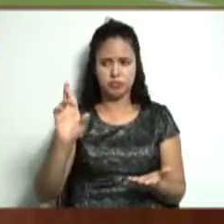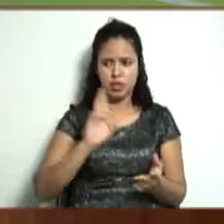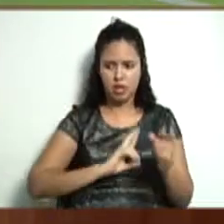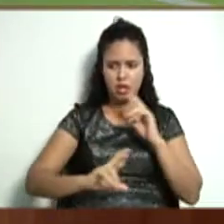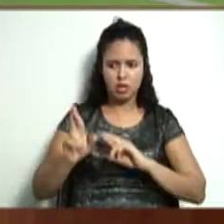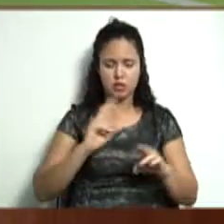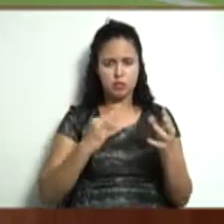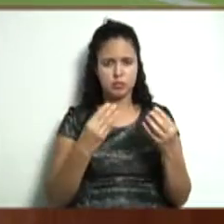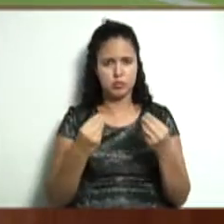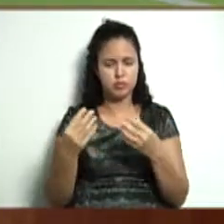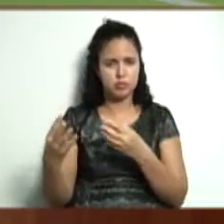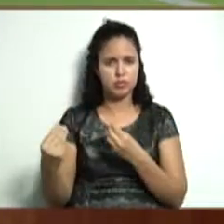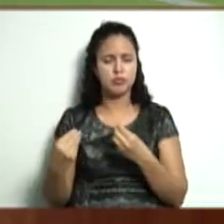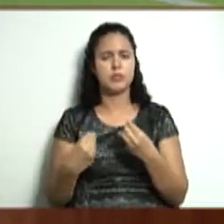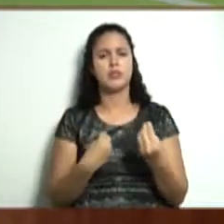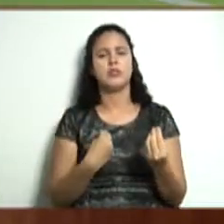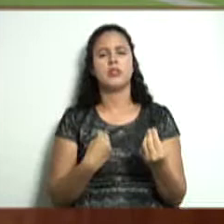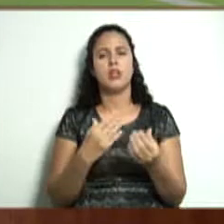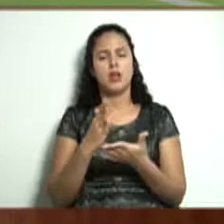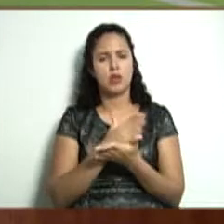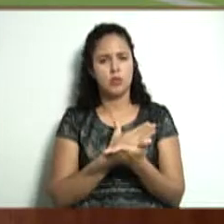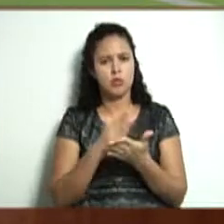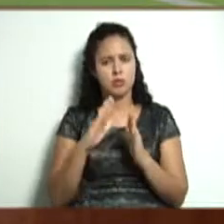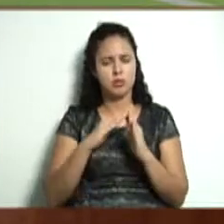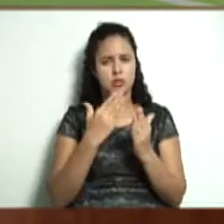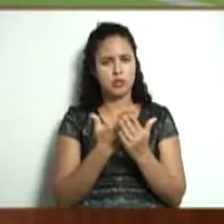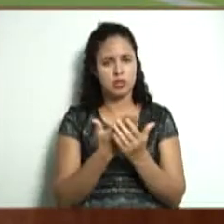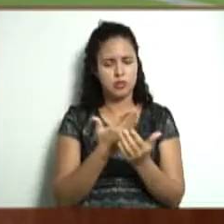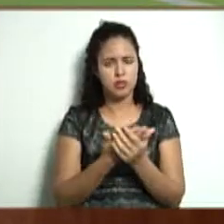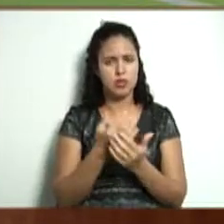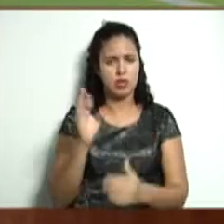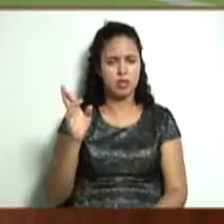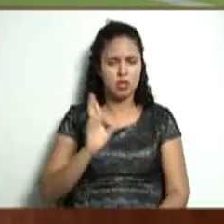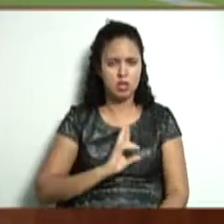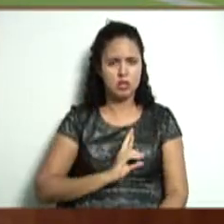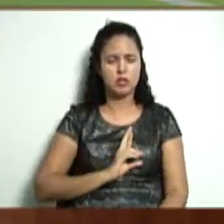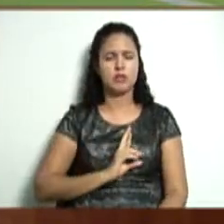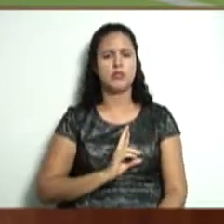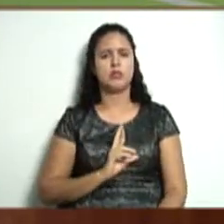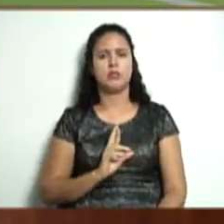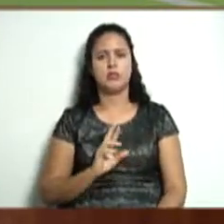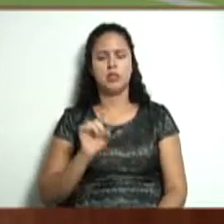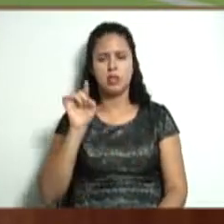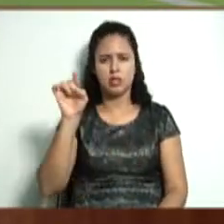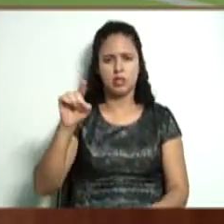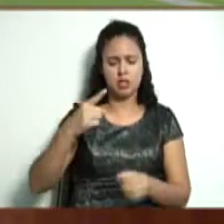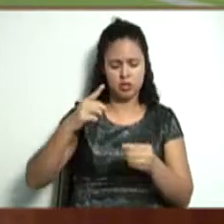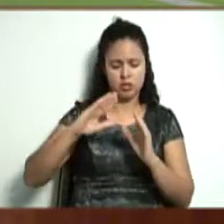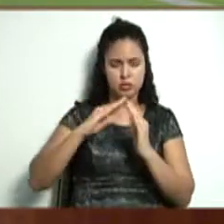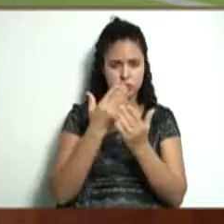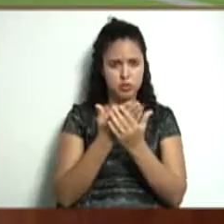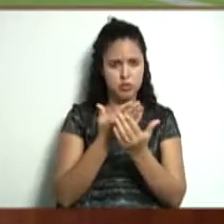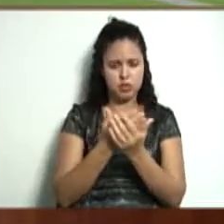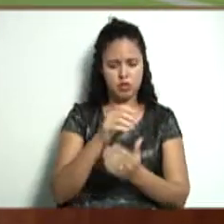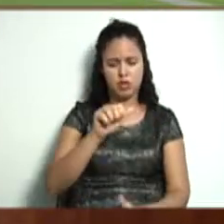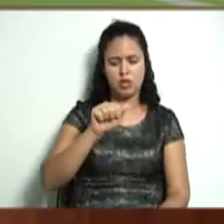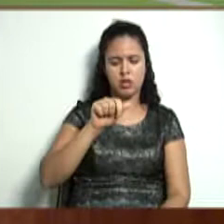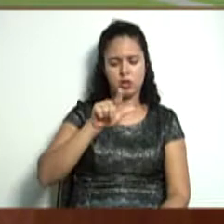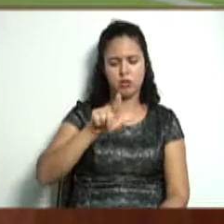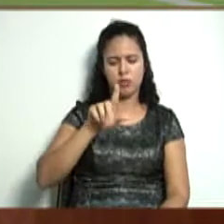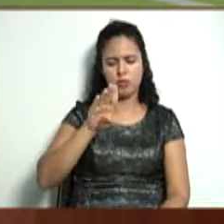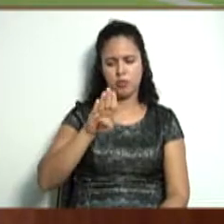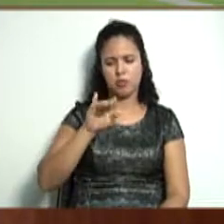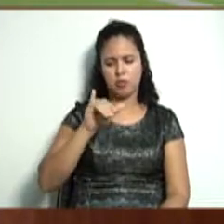alternativa correta. Olha só, a Francialda Soares de Souza, da Escola Albino